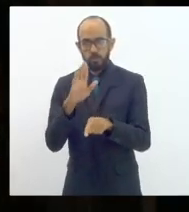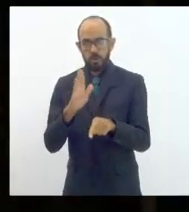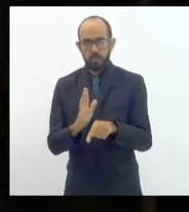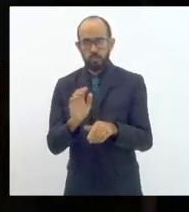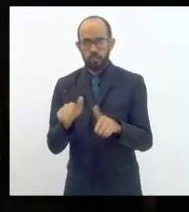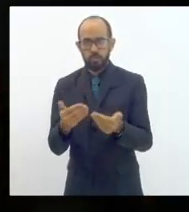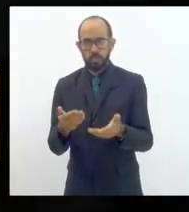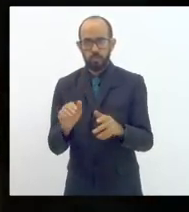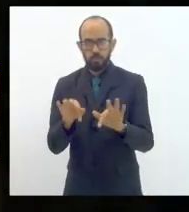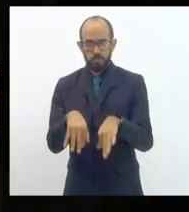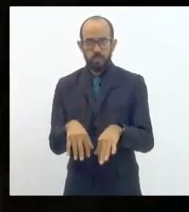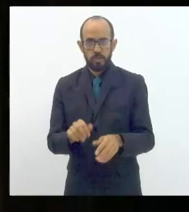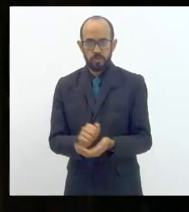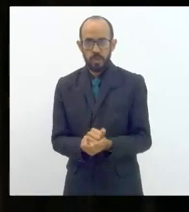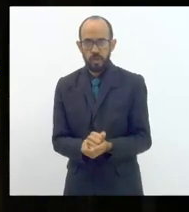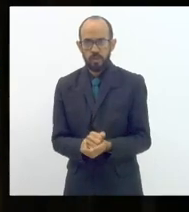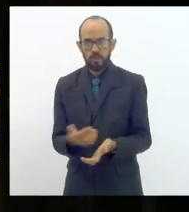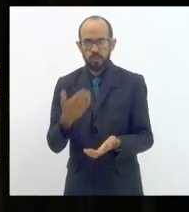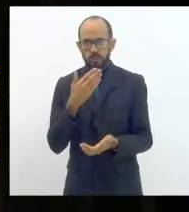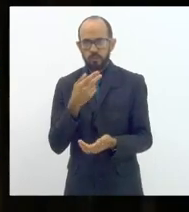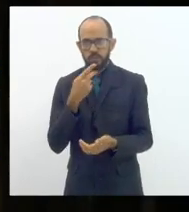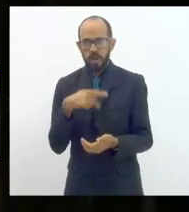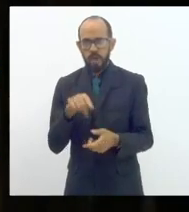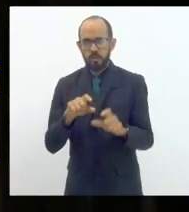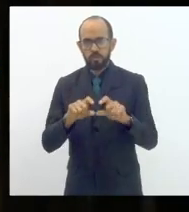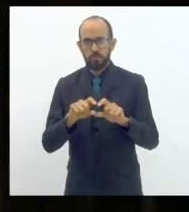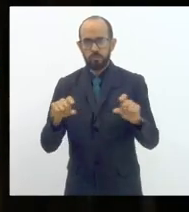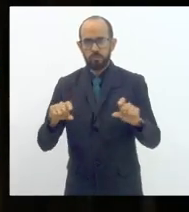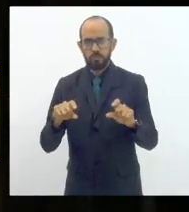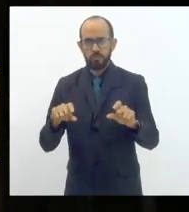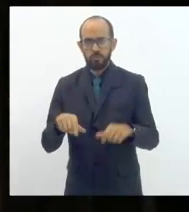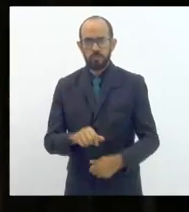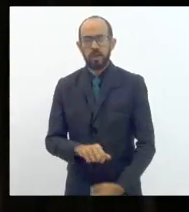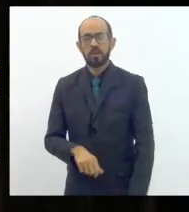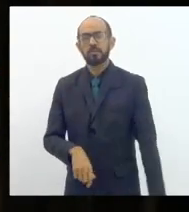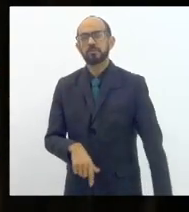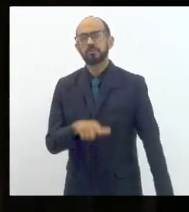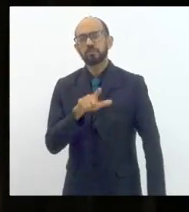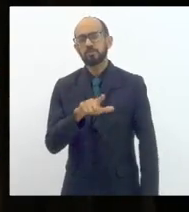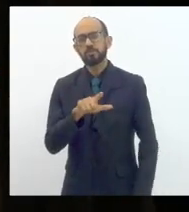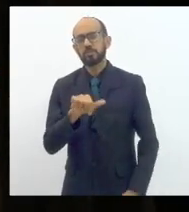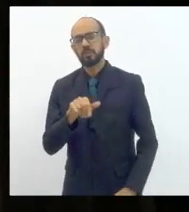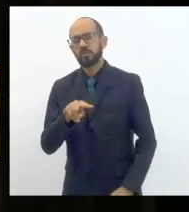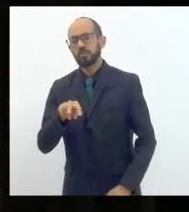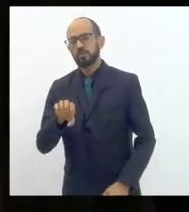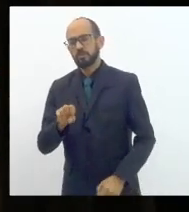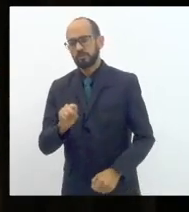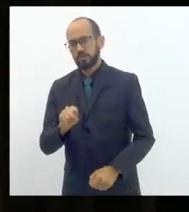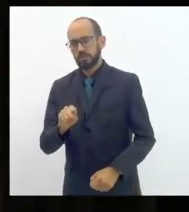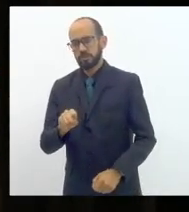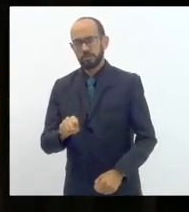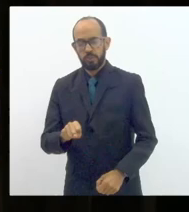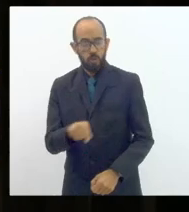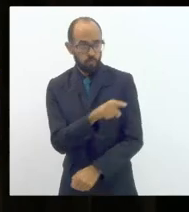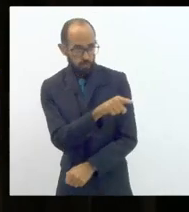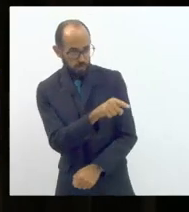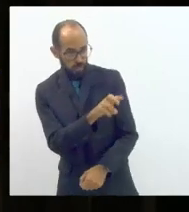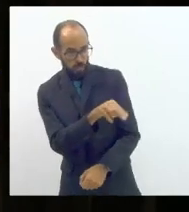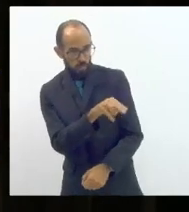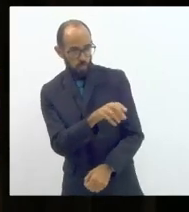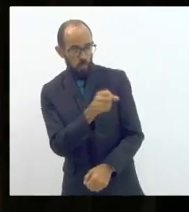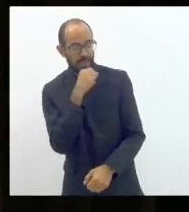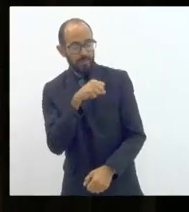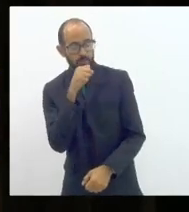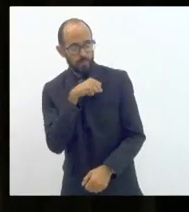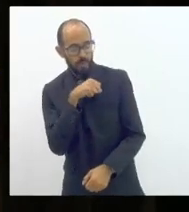Então, para terminar, eu vou citar uma frase de Cliff Staples Leavis, Você nunca é velho demais para determinar